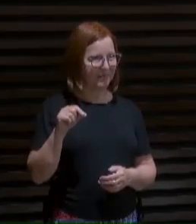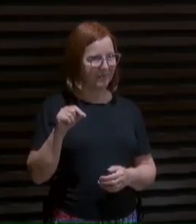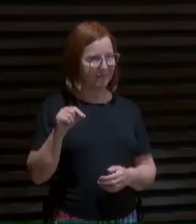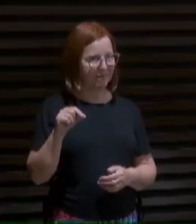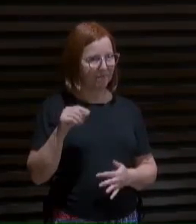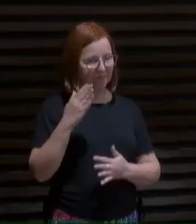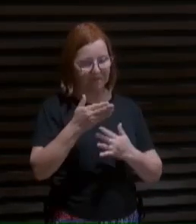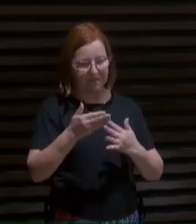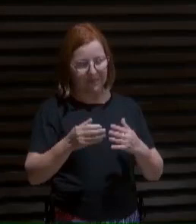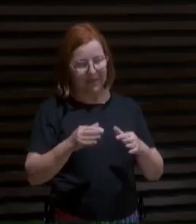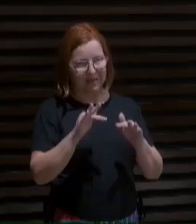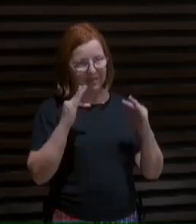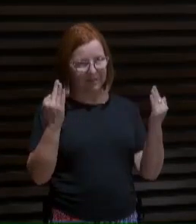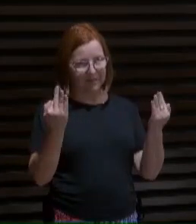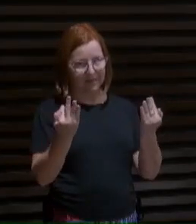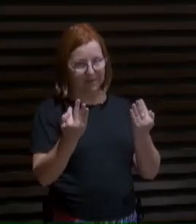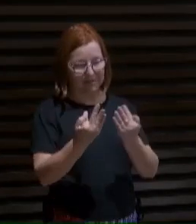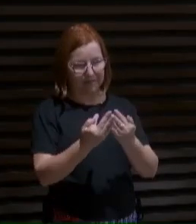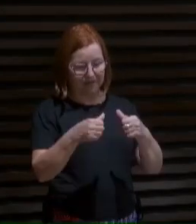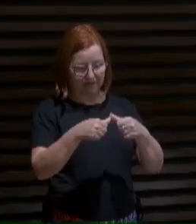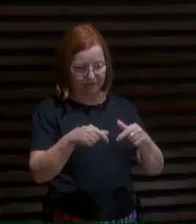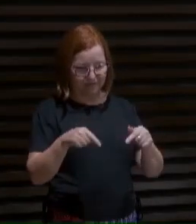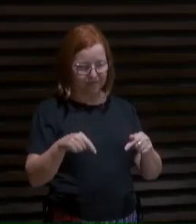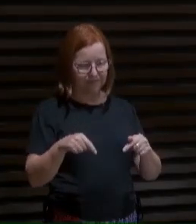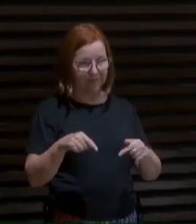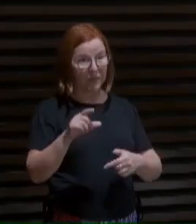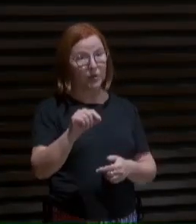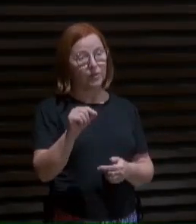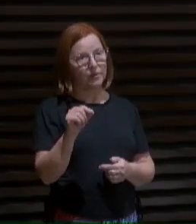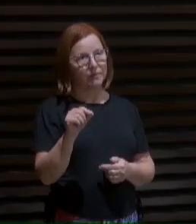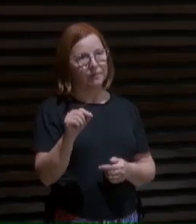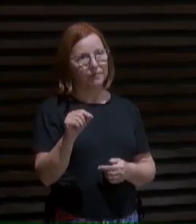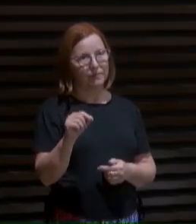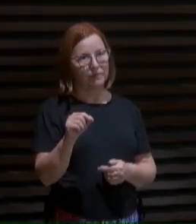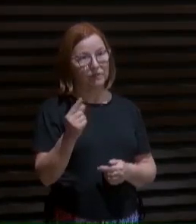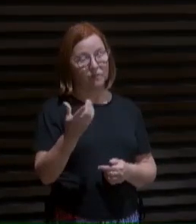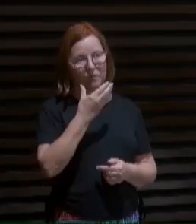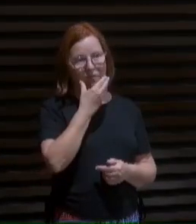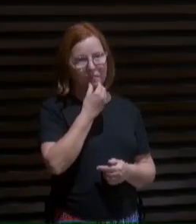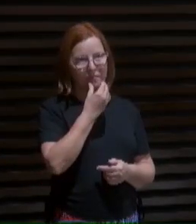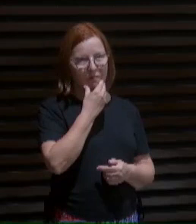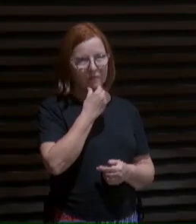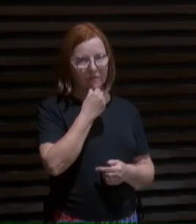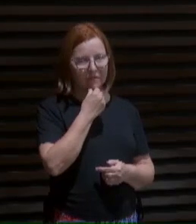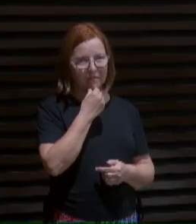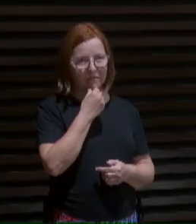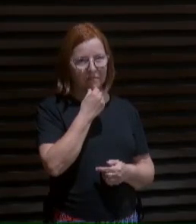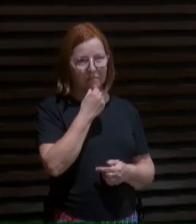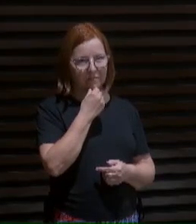entre as famílias que ficaram, escolhe um cara lá na